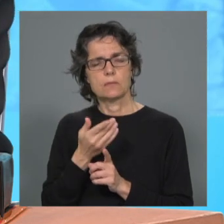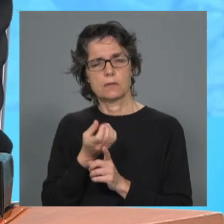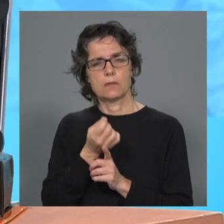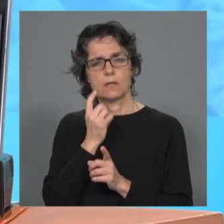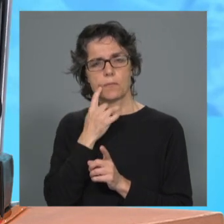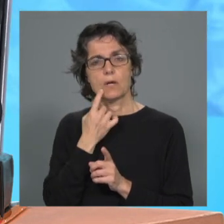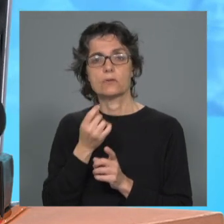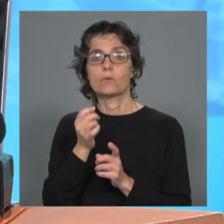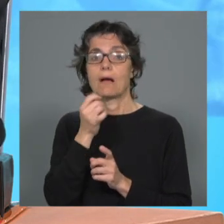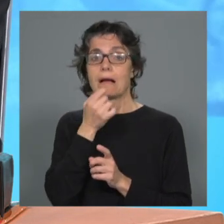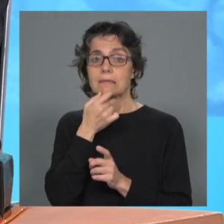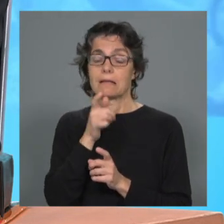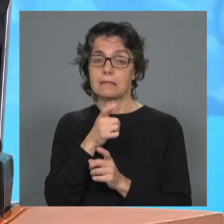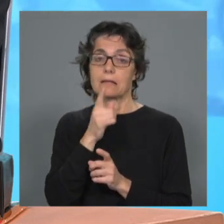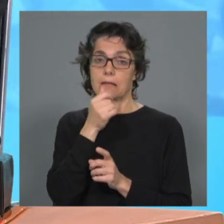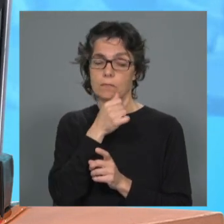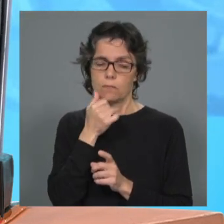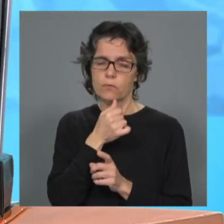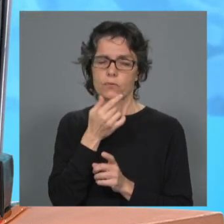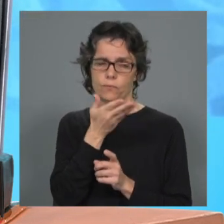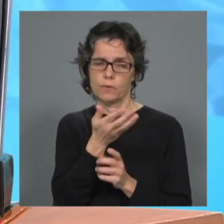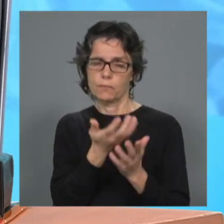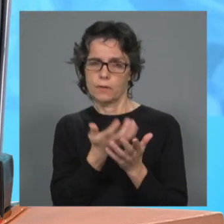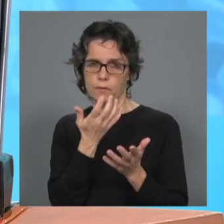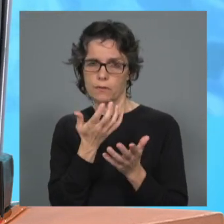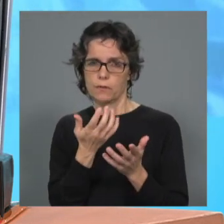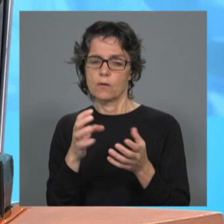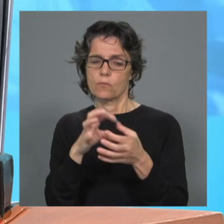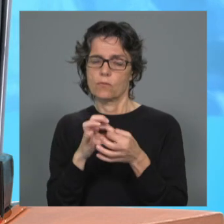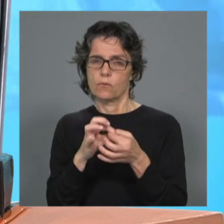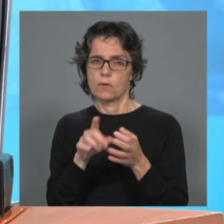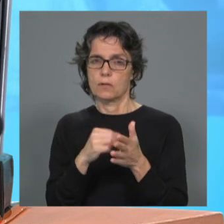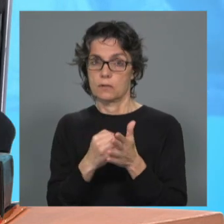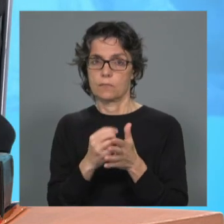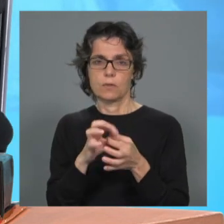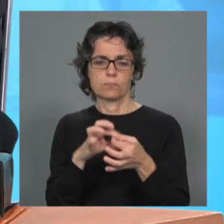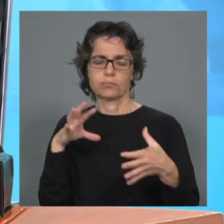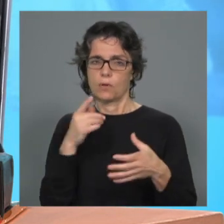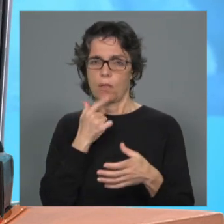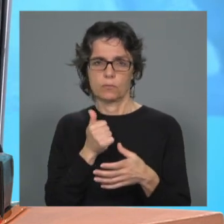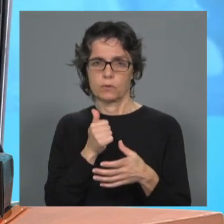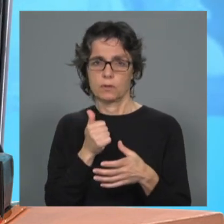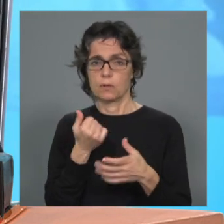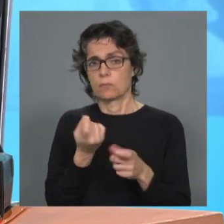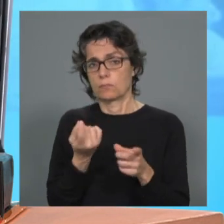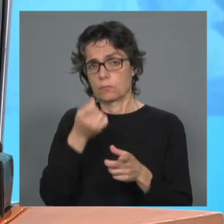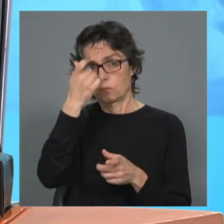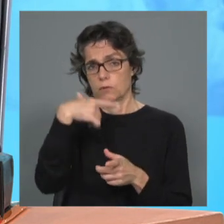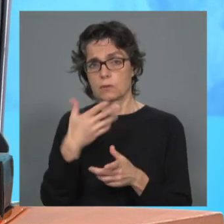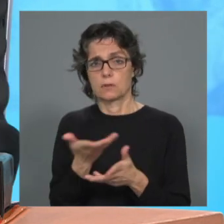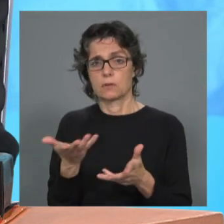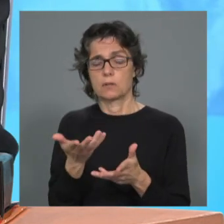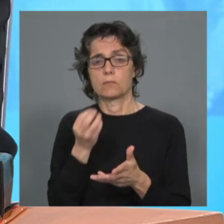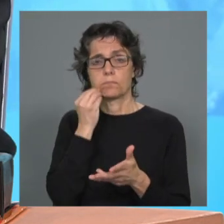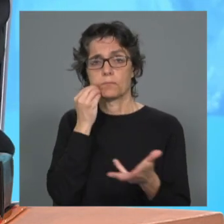ou seja, os dois momentos, não dissociar um do outro, até porque a própria narrativa joanina o